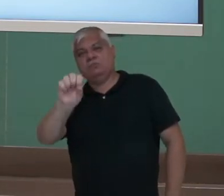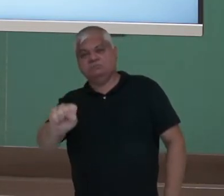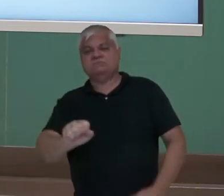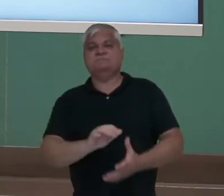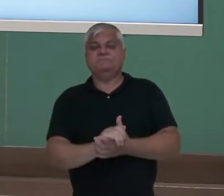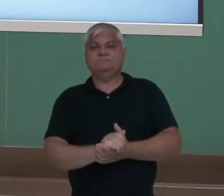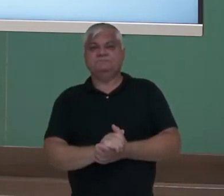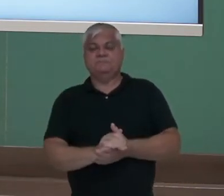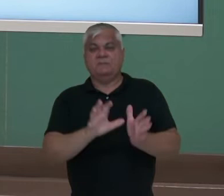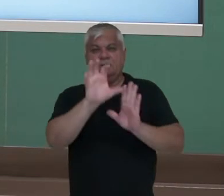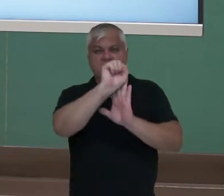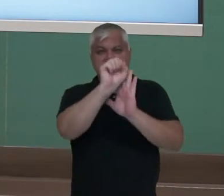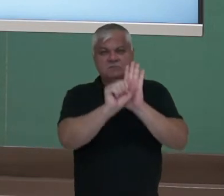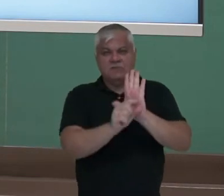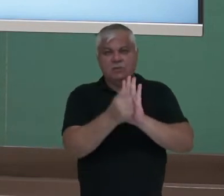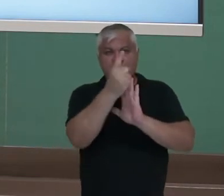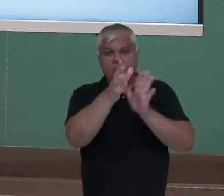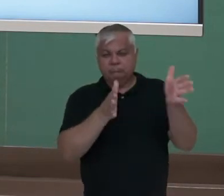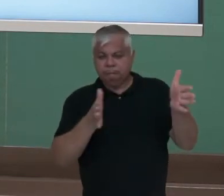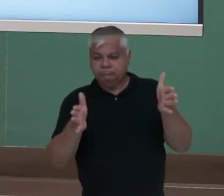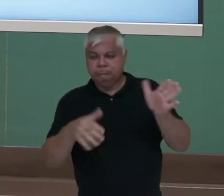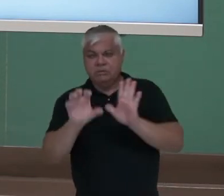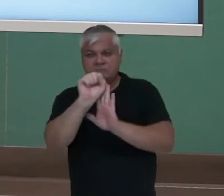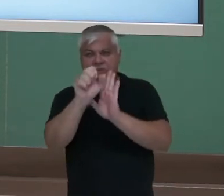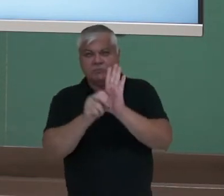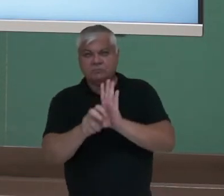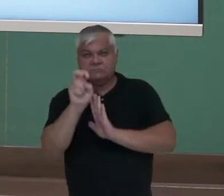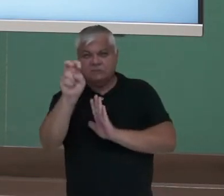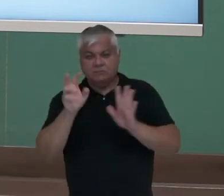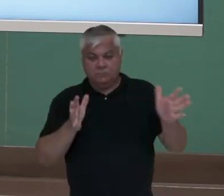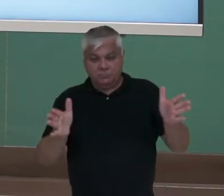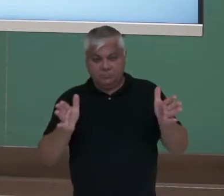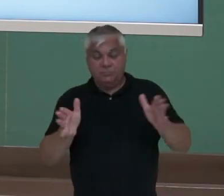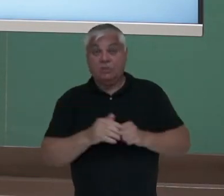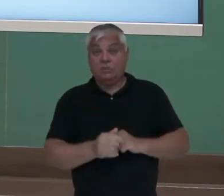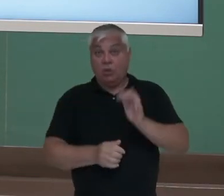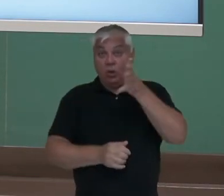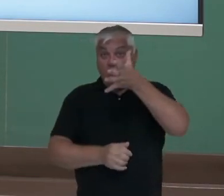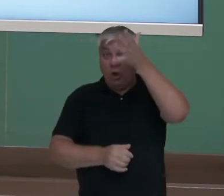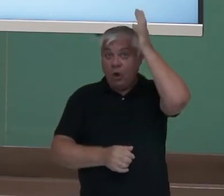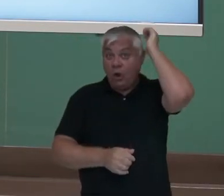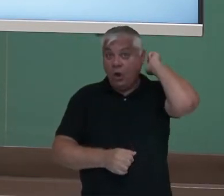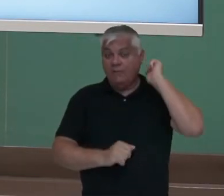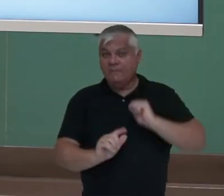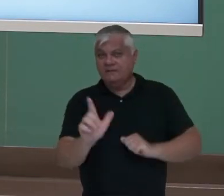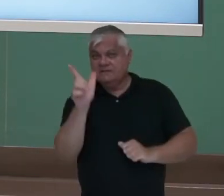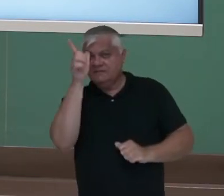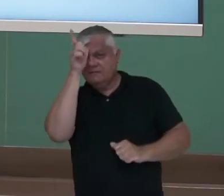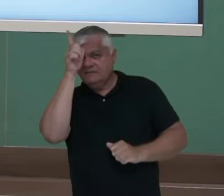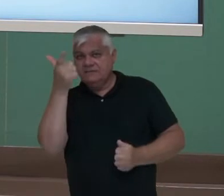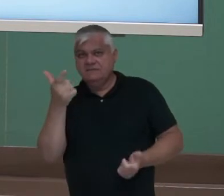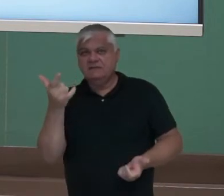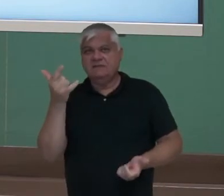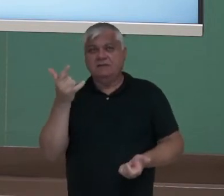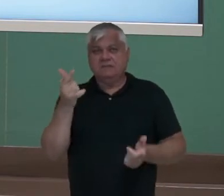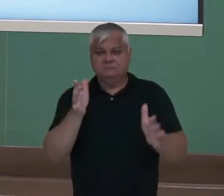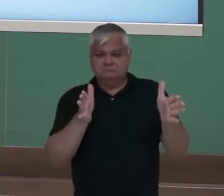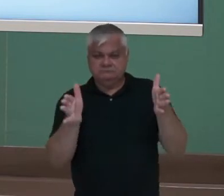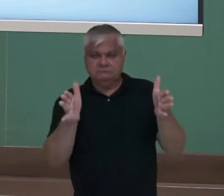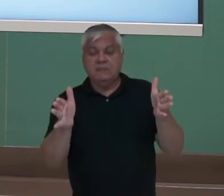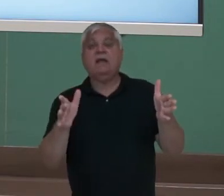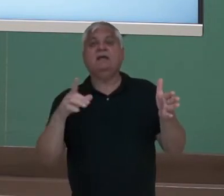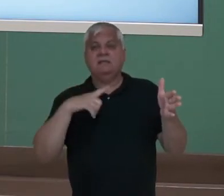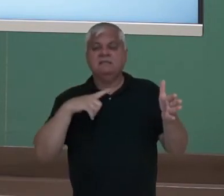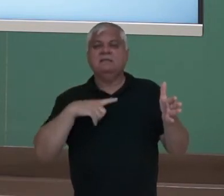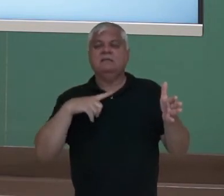século I ao século V, romano e germânicos, que ocupavam a região onde hoje é a Alemanha,